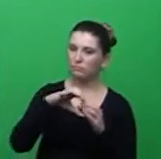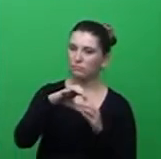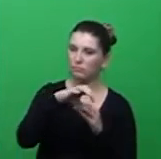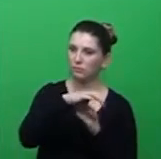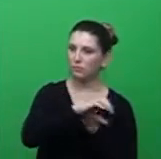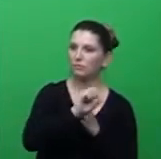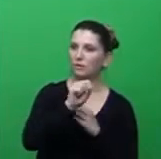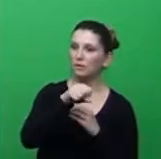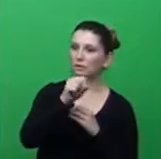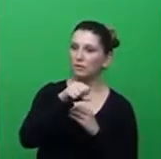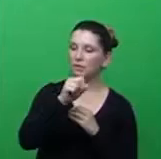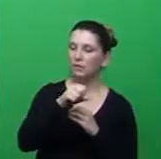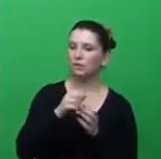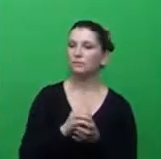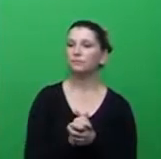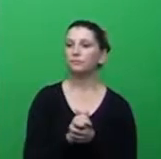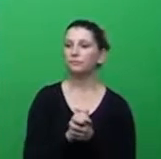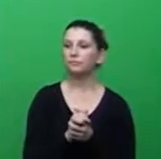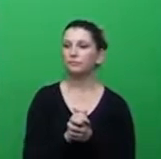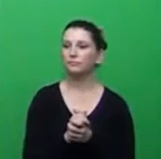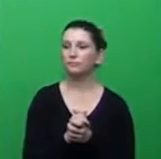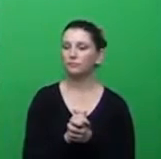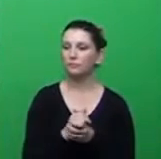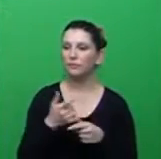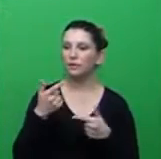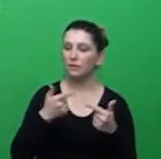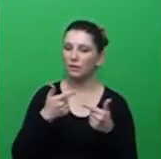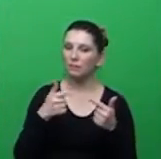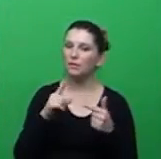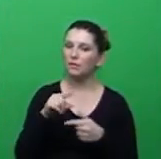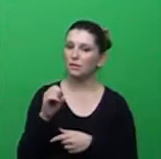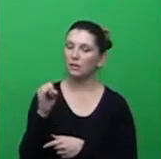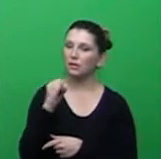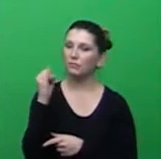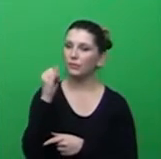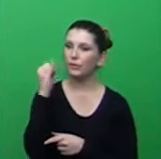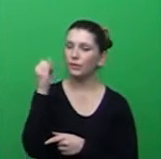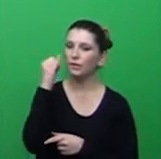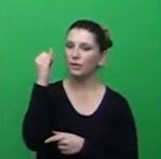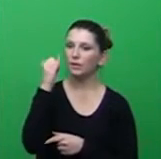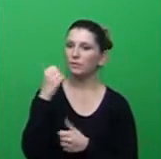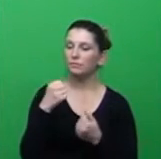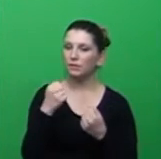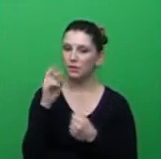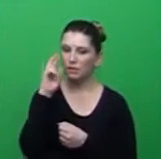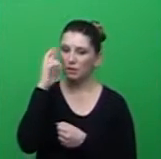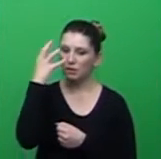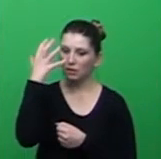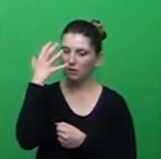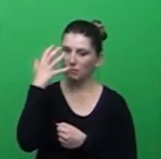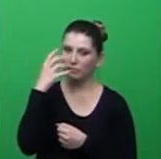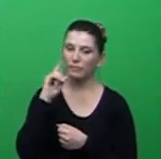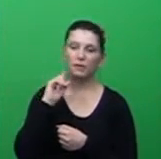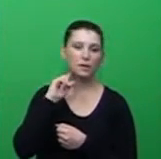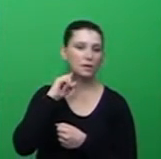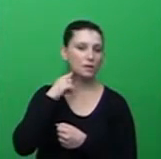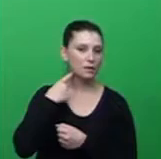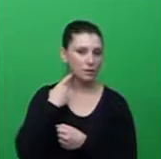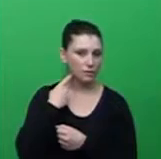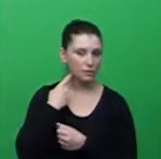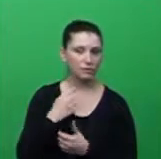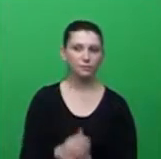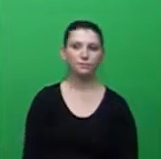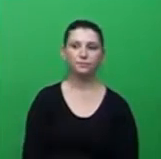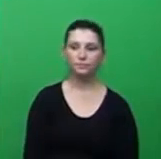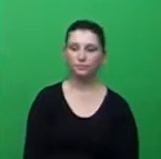casa. Então, o debate, na minha avaliação, é bem mais profundo. E para a gente resolver essa questão do lixo e